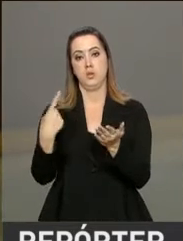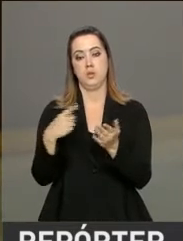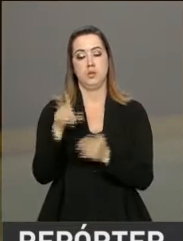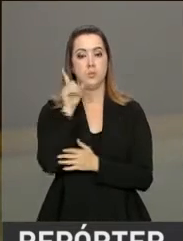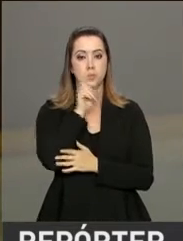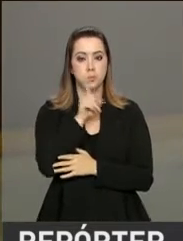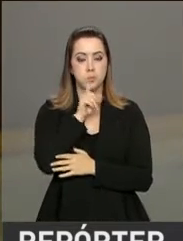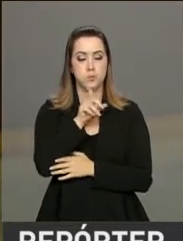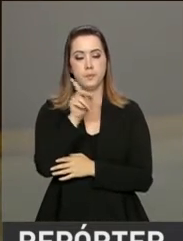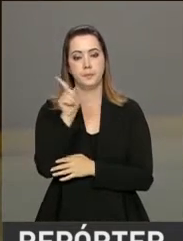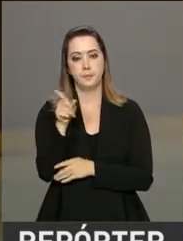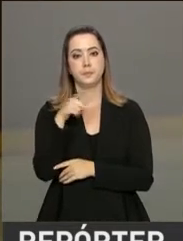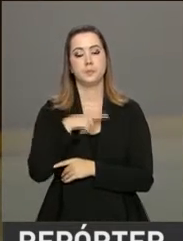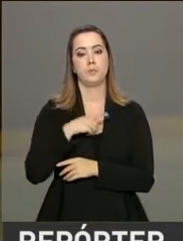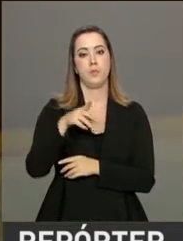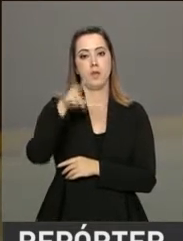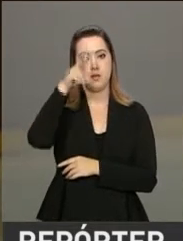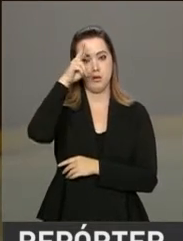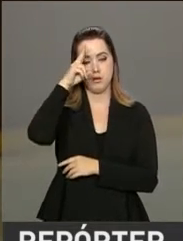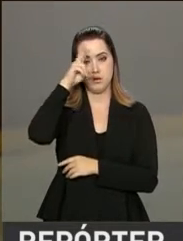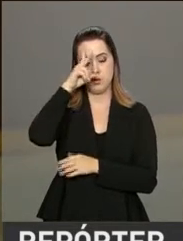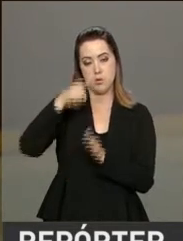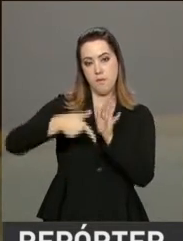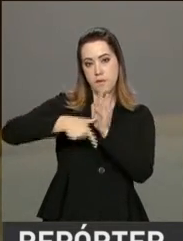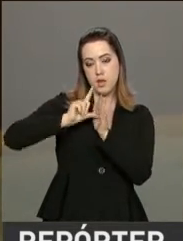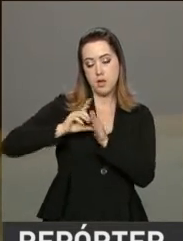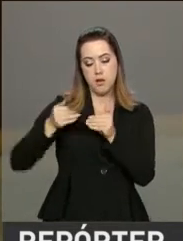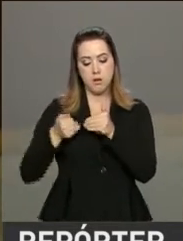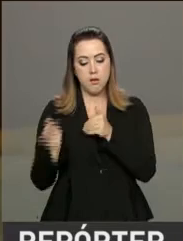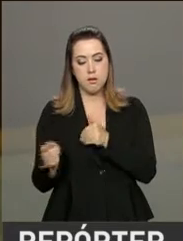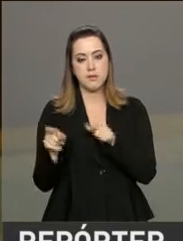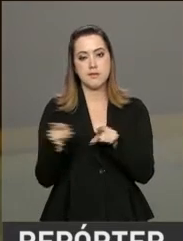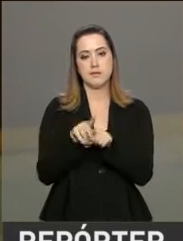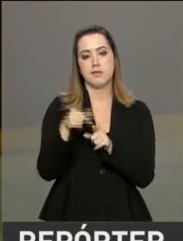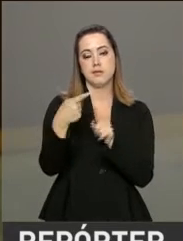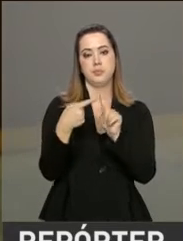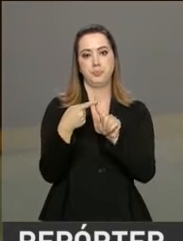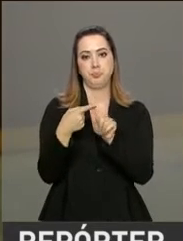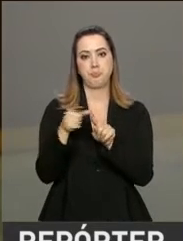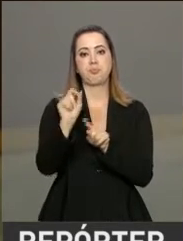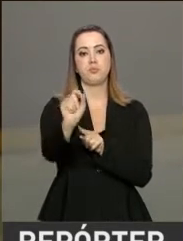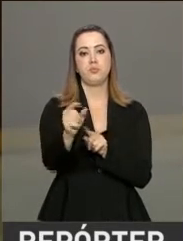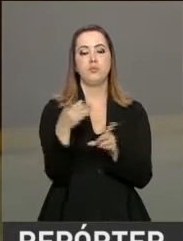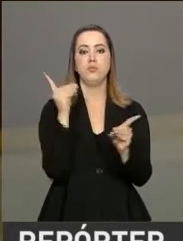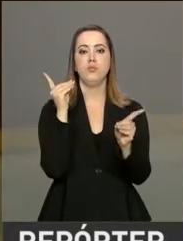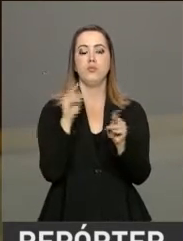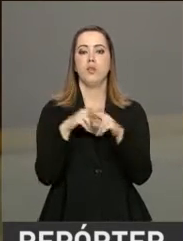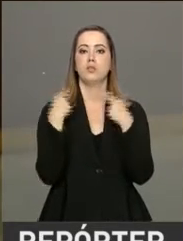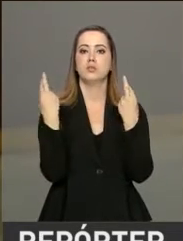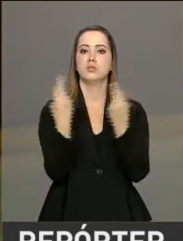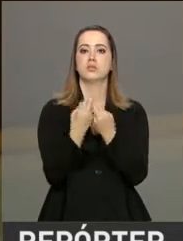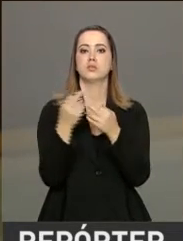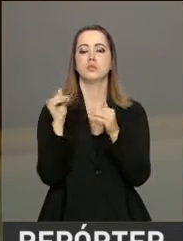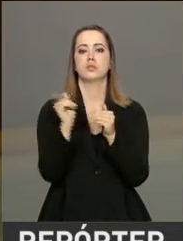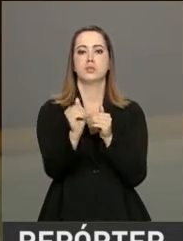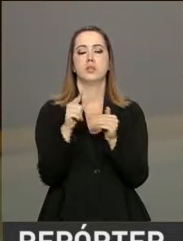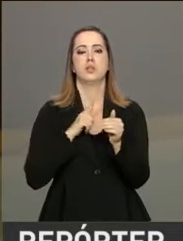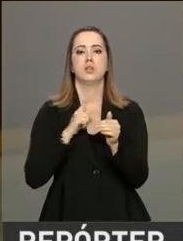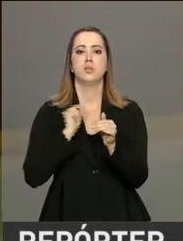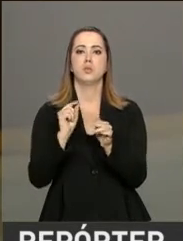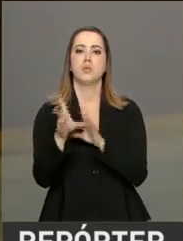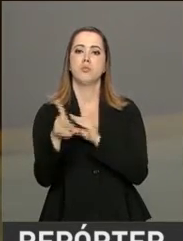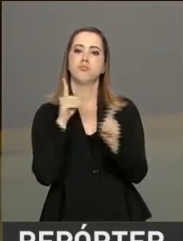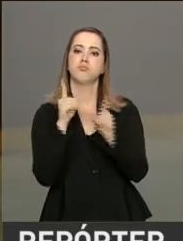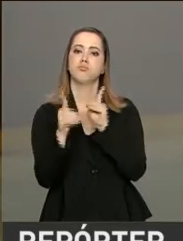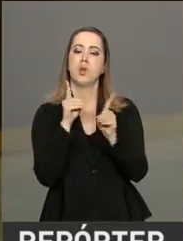york na segunda feira um dia antes da abertura da assembléia geral o presidente participa de uma reunião de alto nível para discutir a